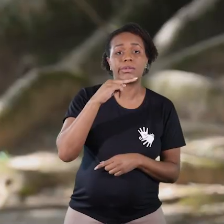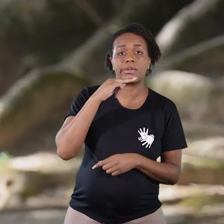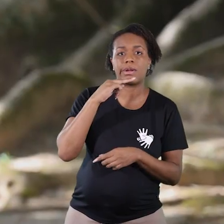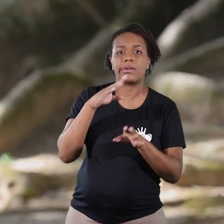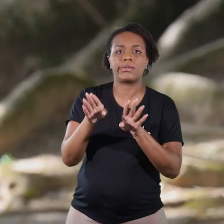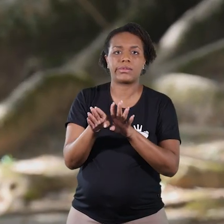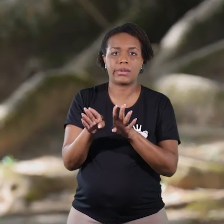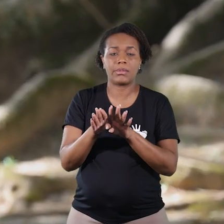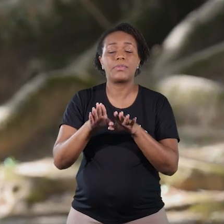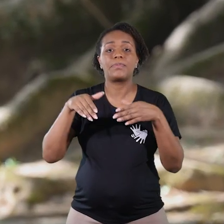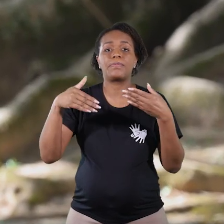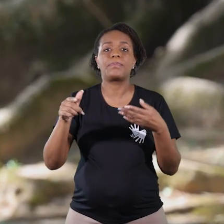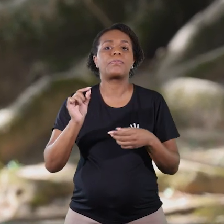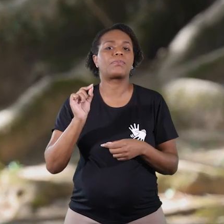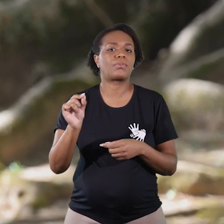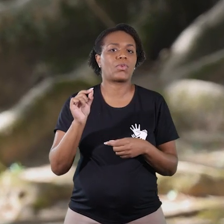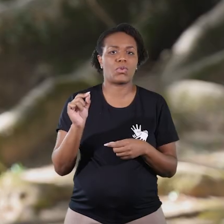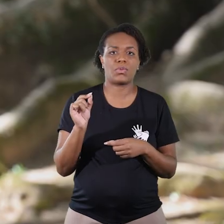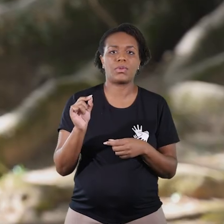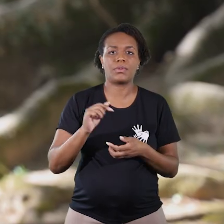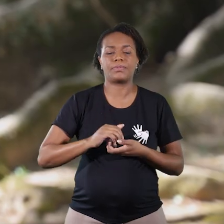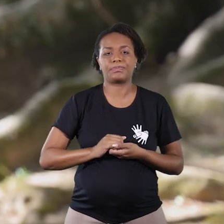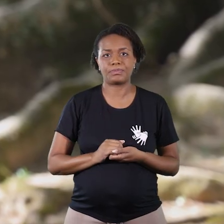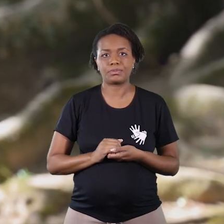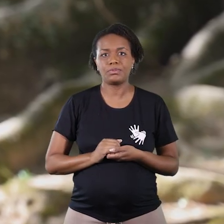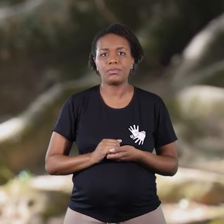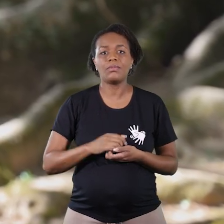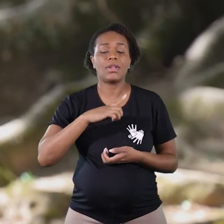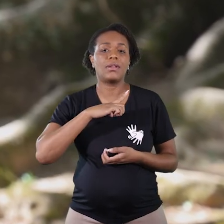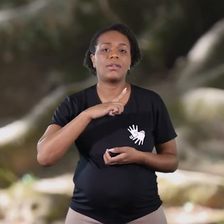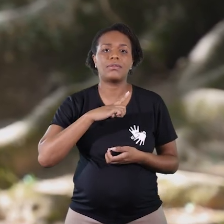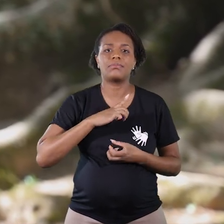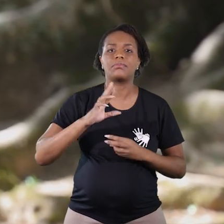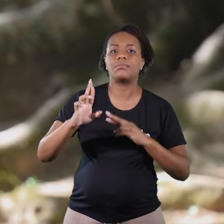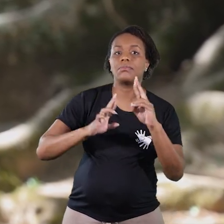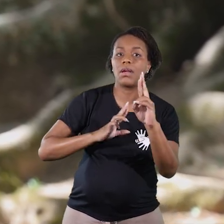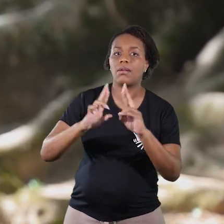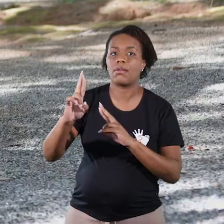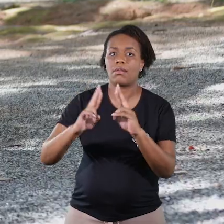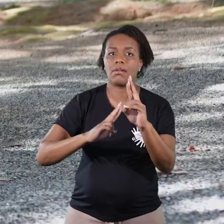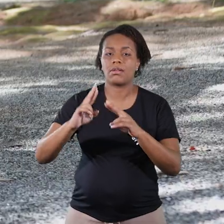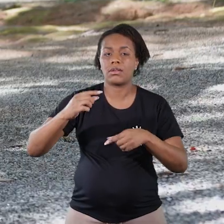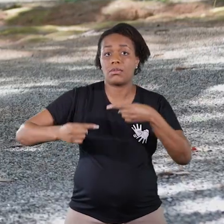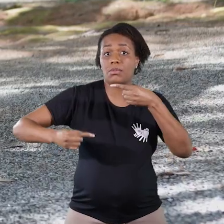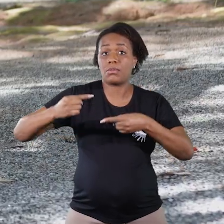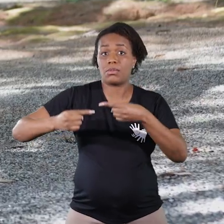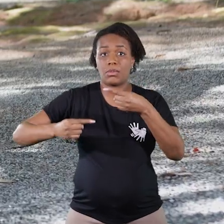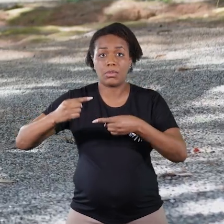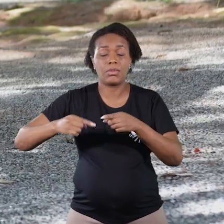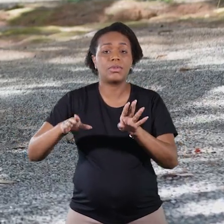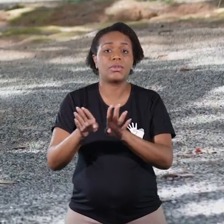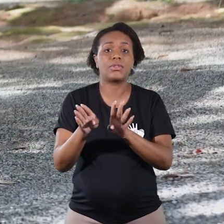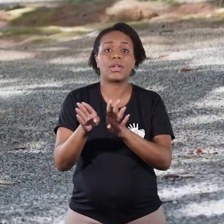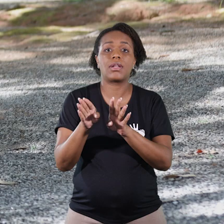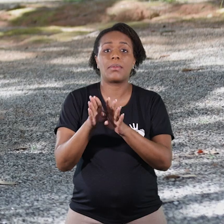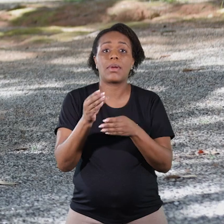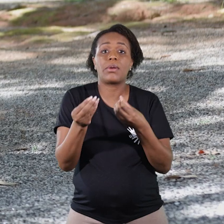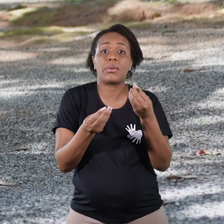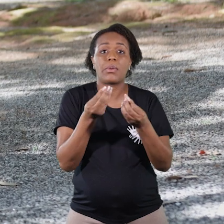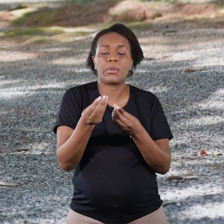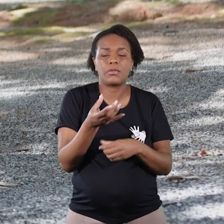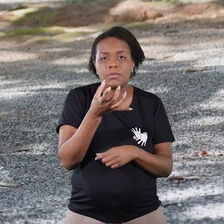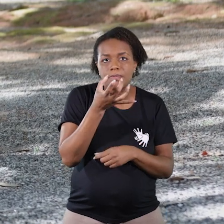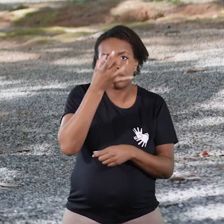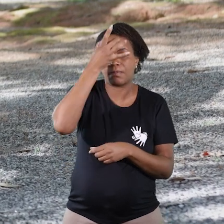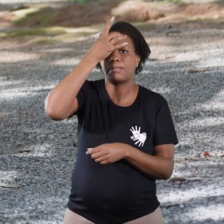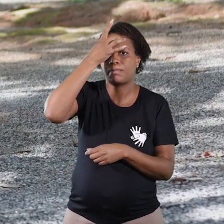netos e o dele próprio. Então essa é uma questão que, envolve toda uma questão política e ao mesmo